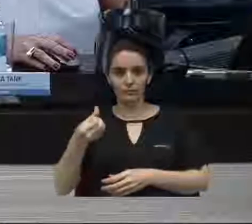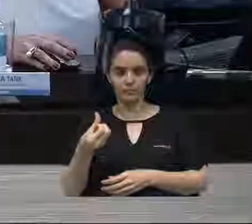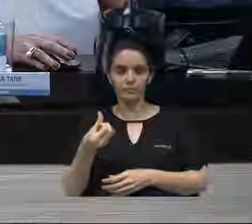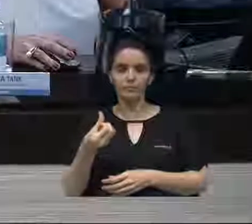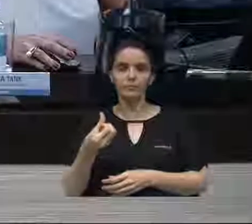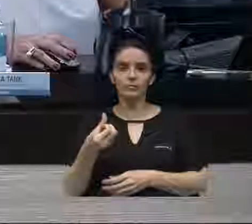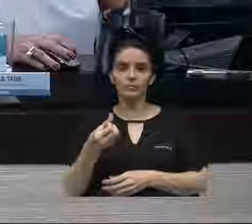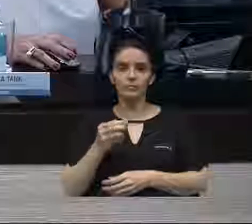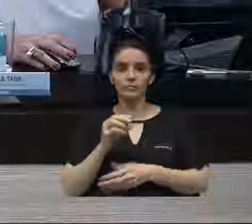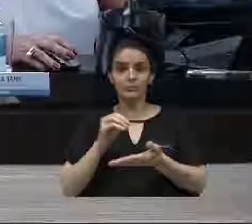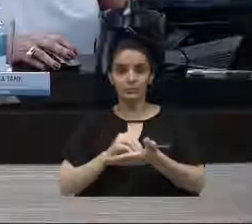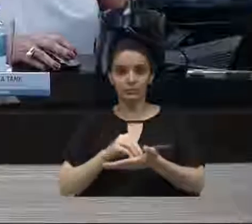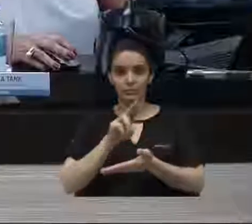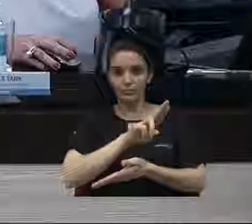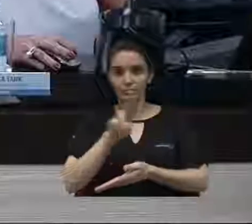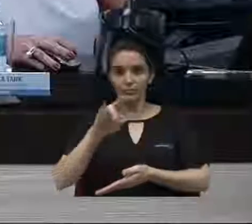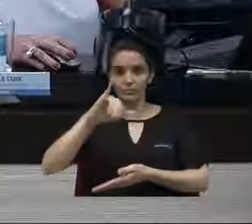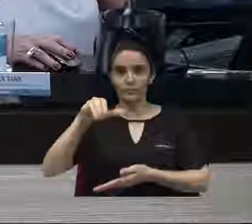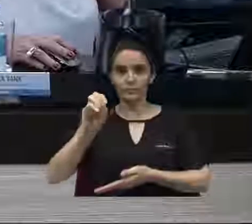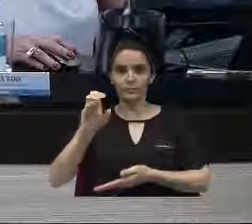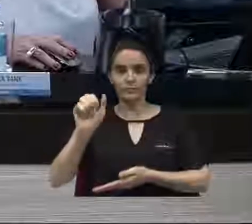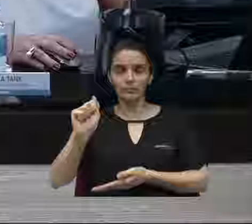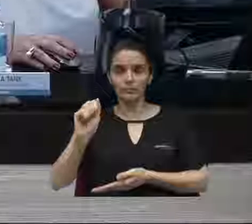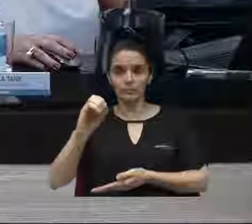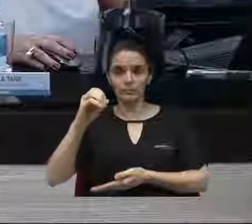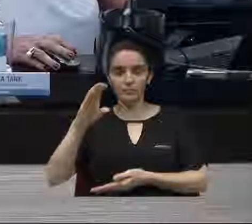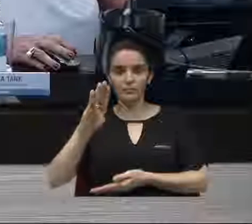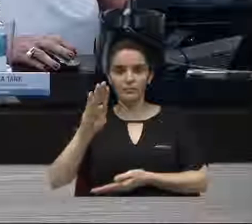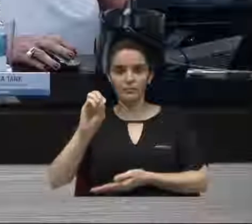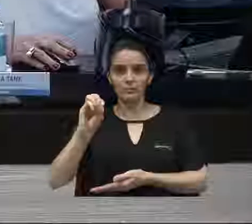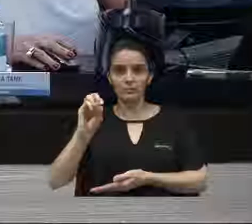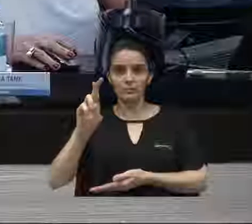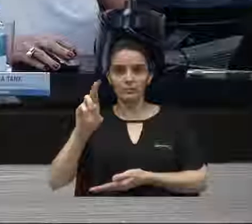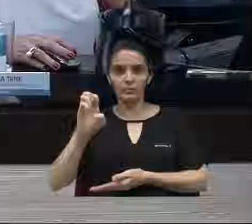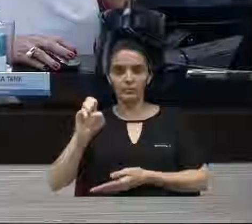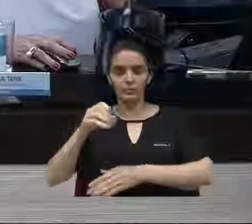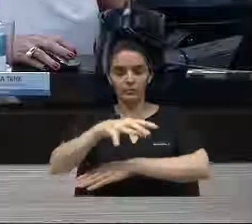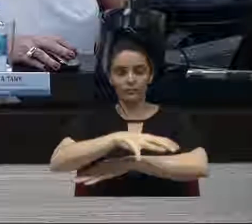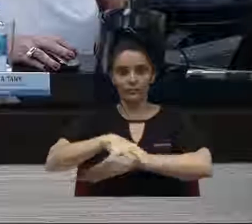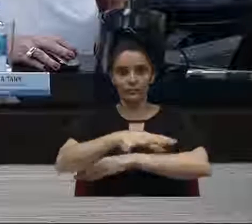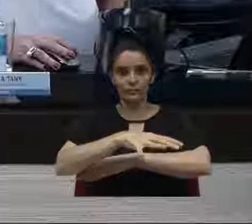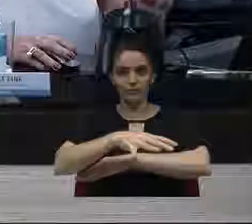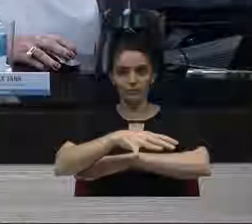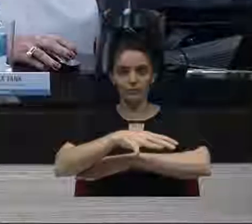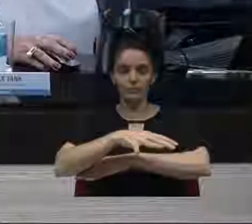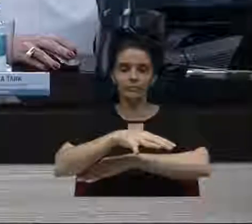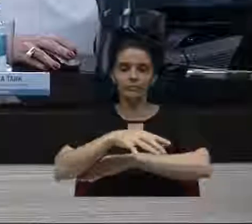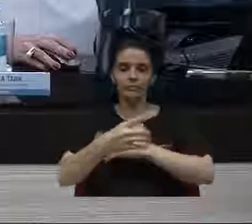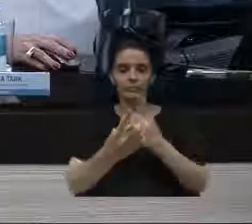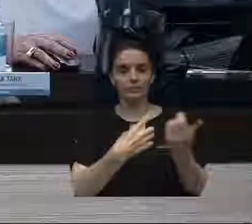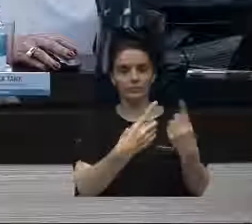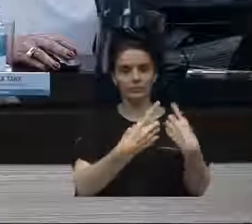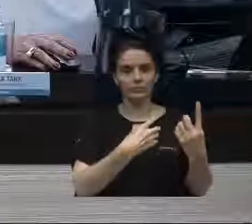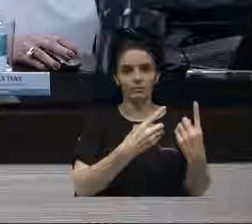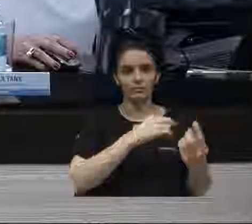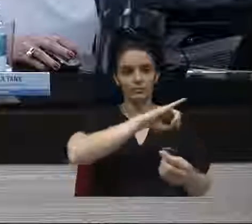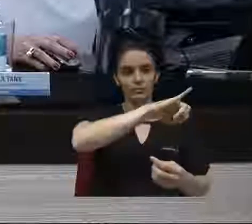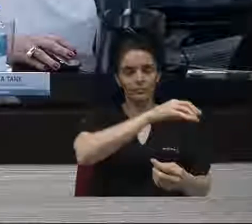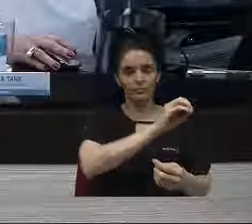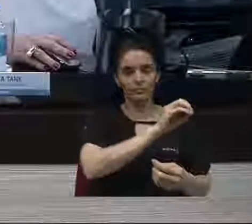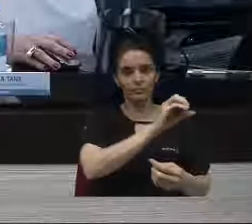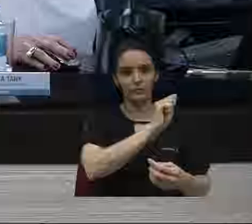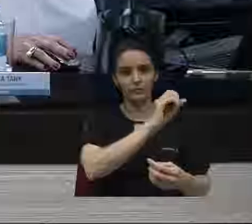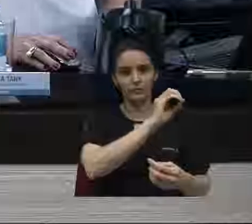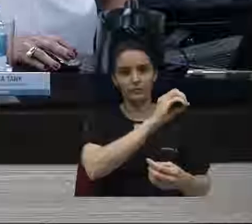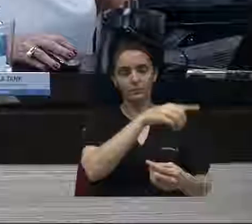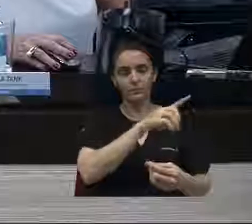256 perpetua o nome de João Batista Borelli na praça localizada no canteiro central da Avenida Frei João das Mercês, Nossa